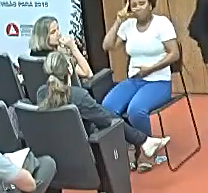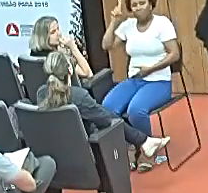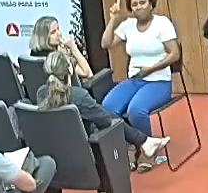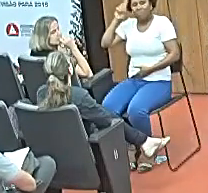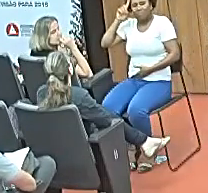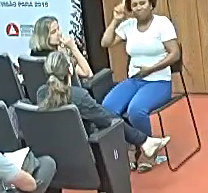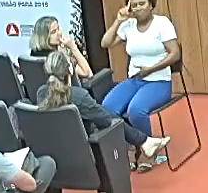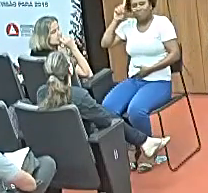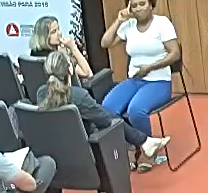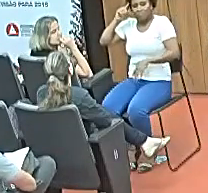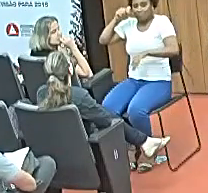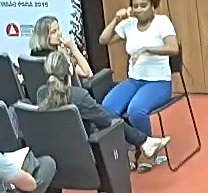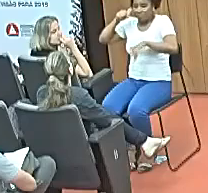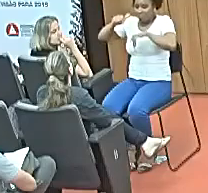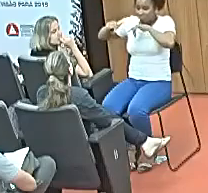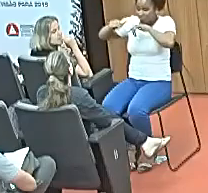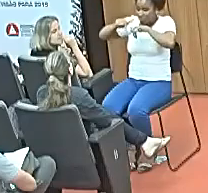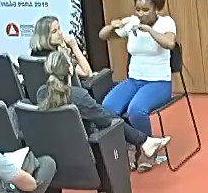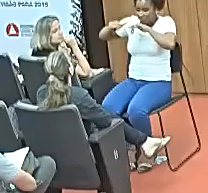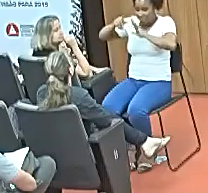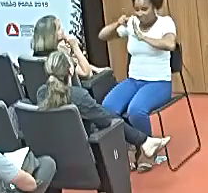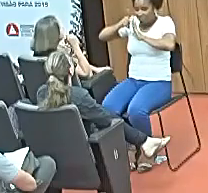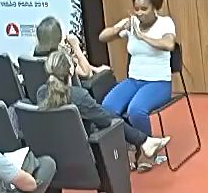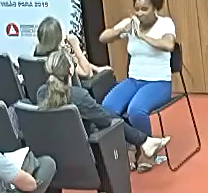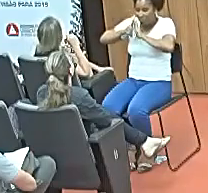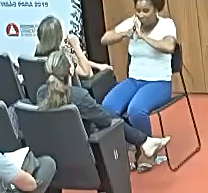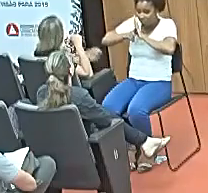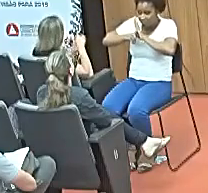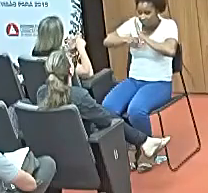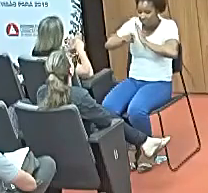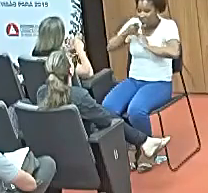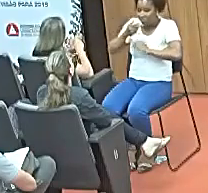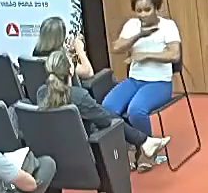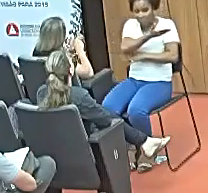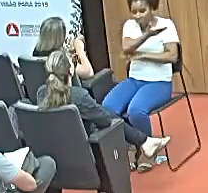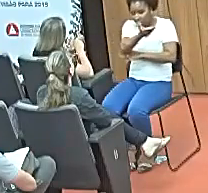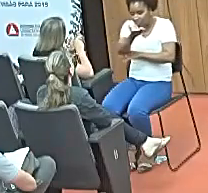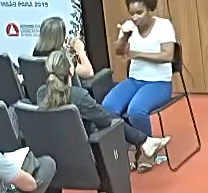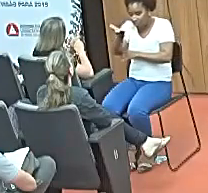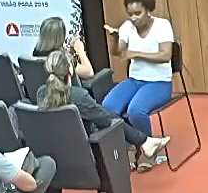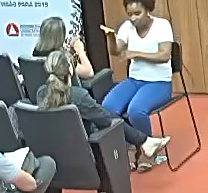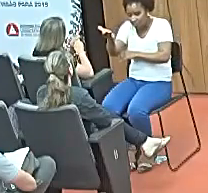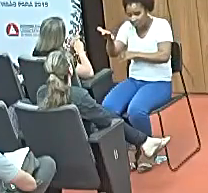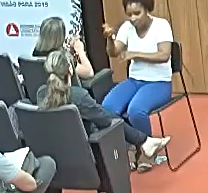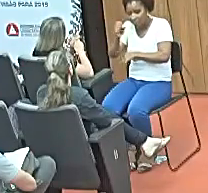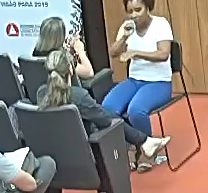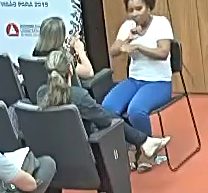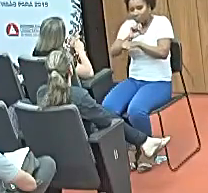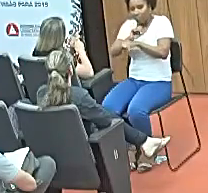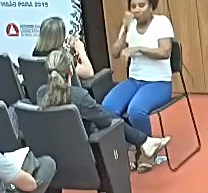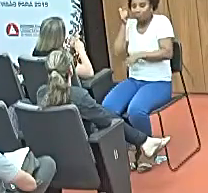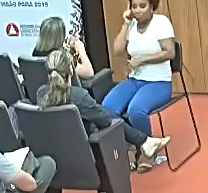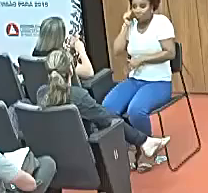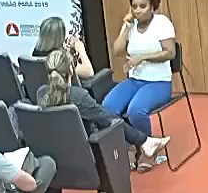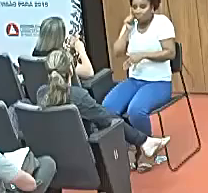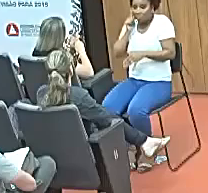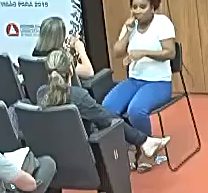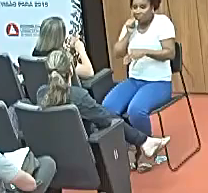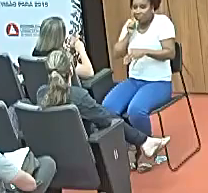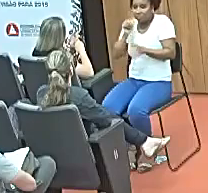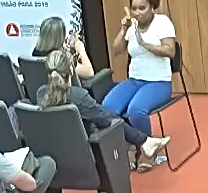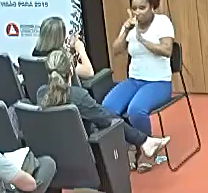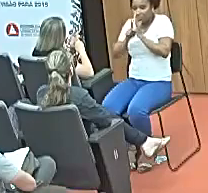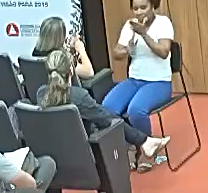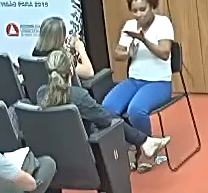nessas propostas então eu espero que seja respeitado de certa forma nem porque a gente